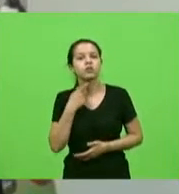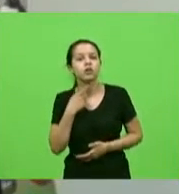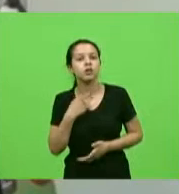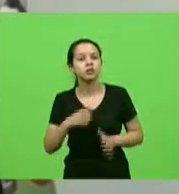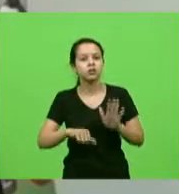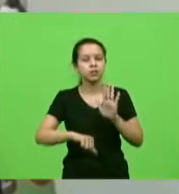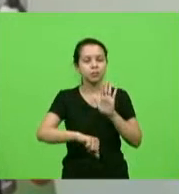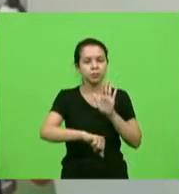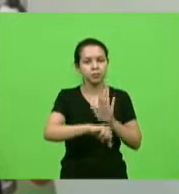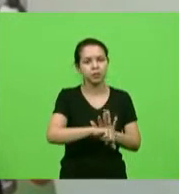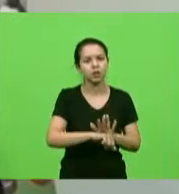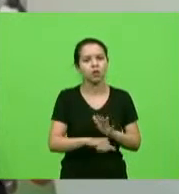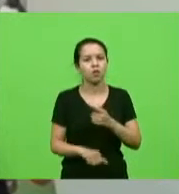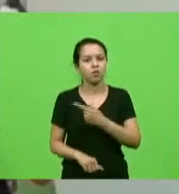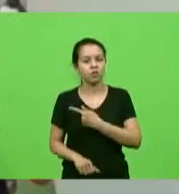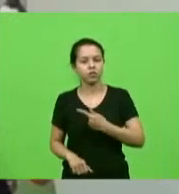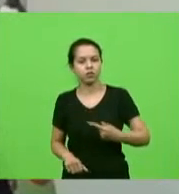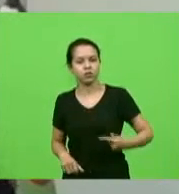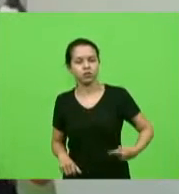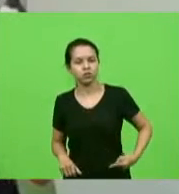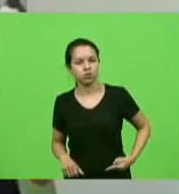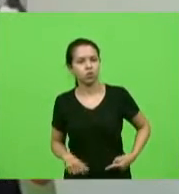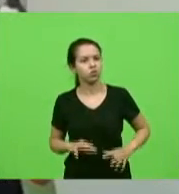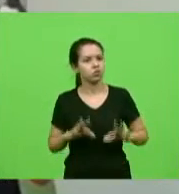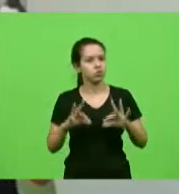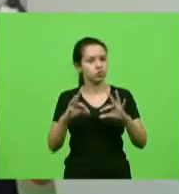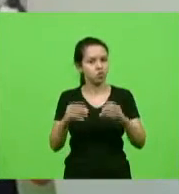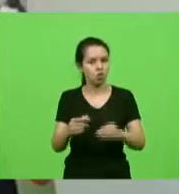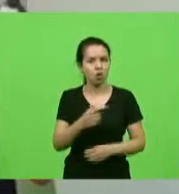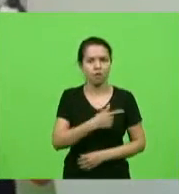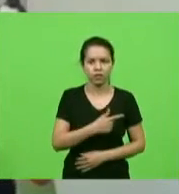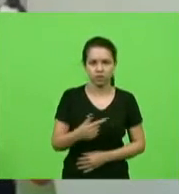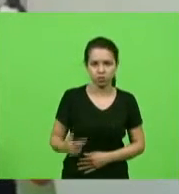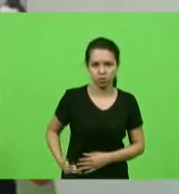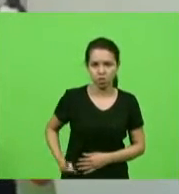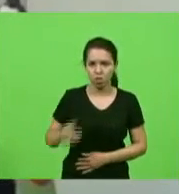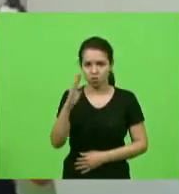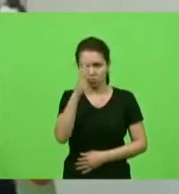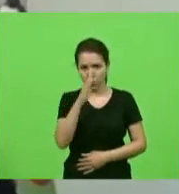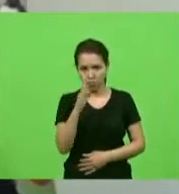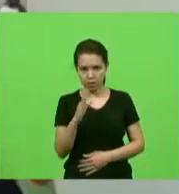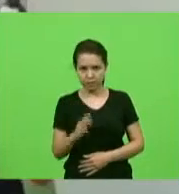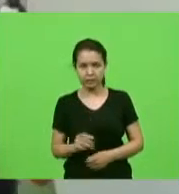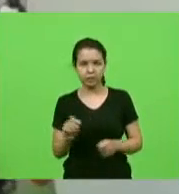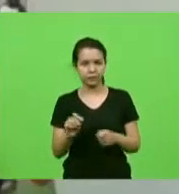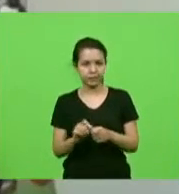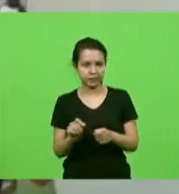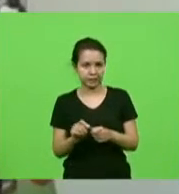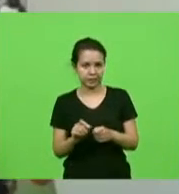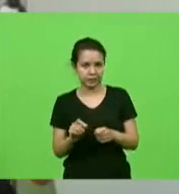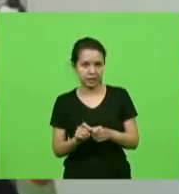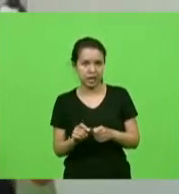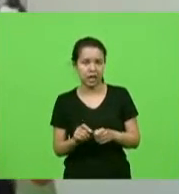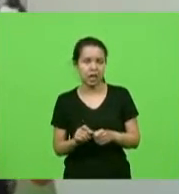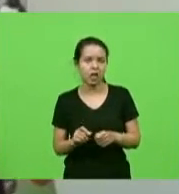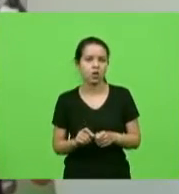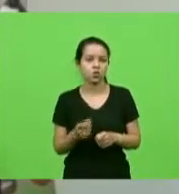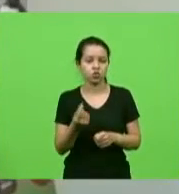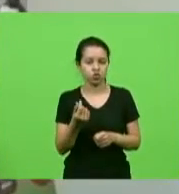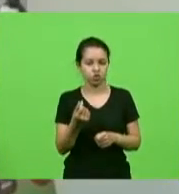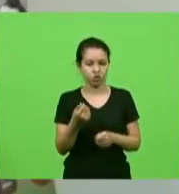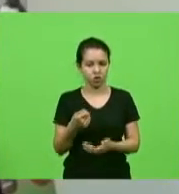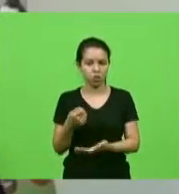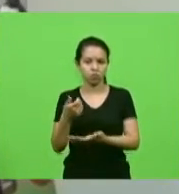incriminar o governador num ato em que todos os governadores do Brasil fizeram, aportaram recursos extraordinários